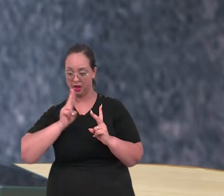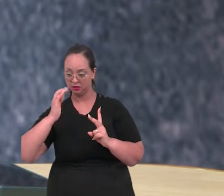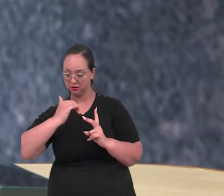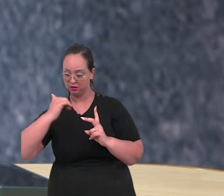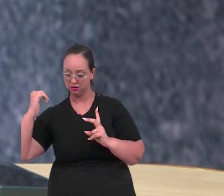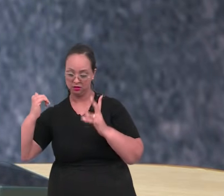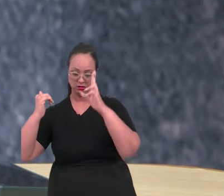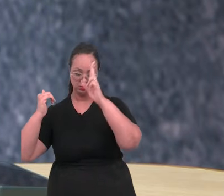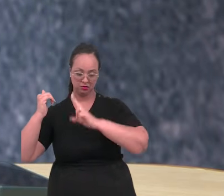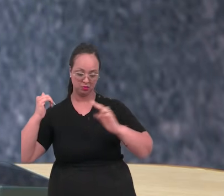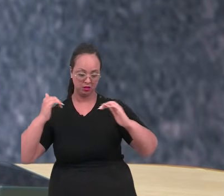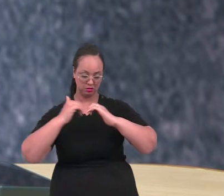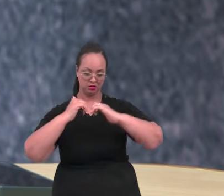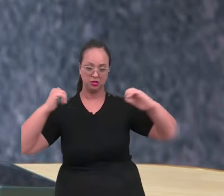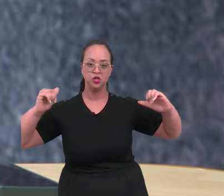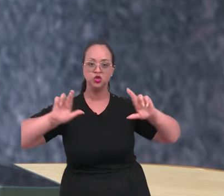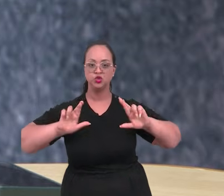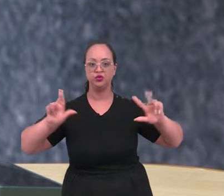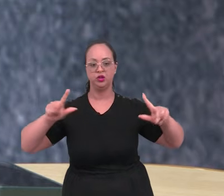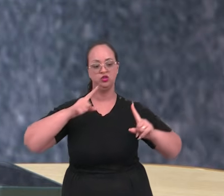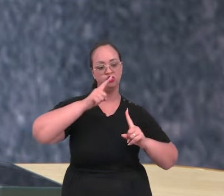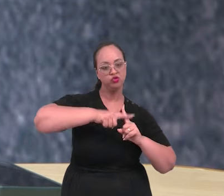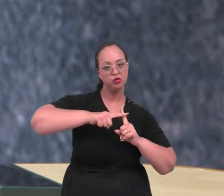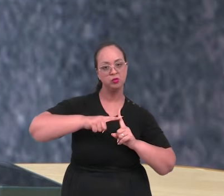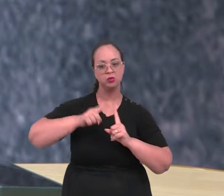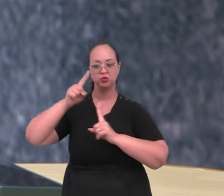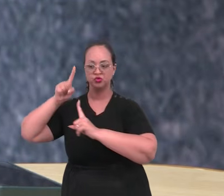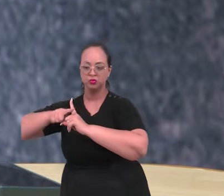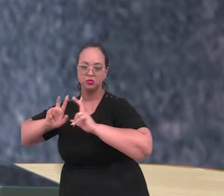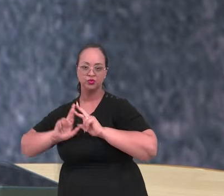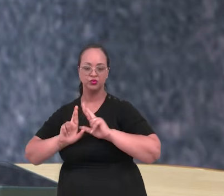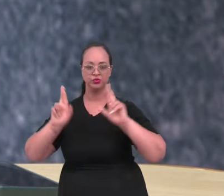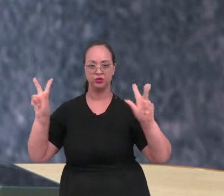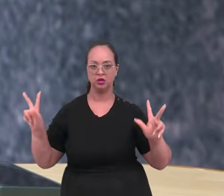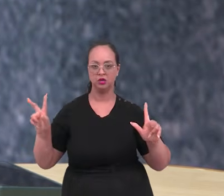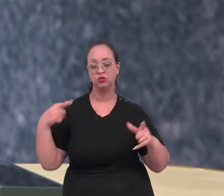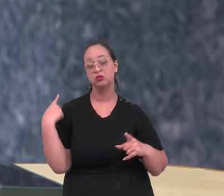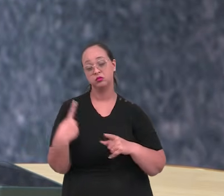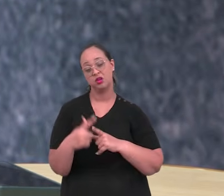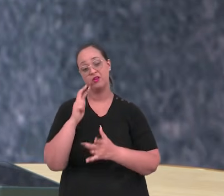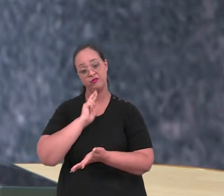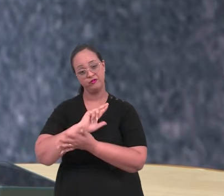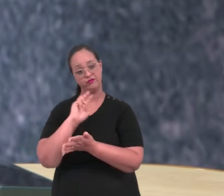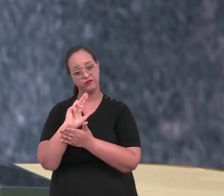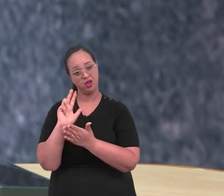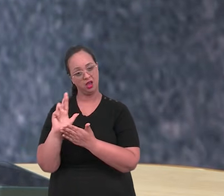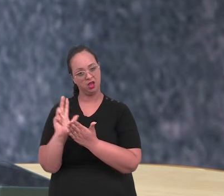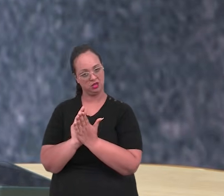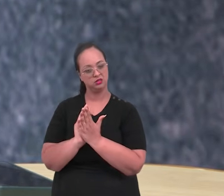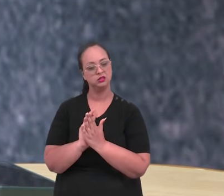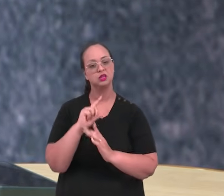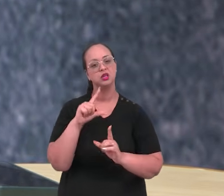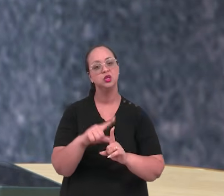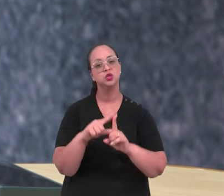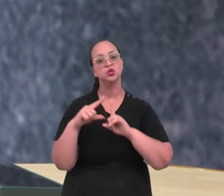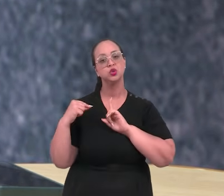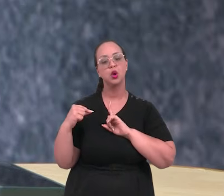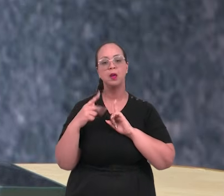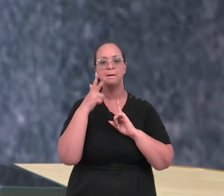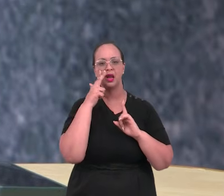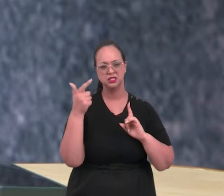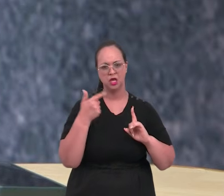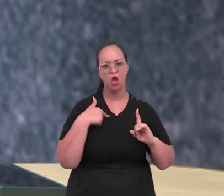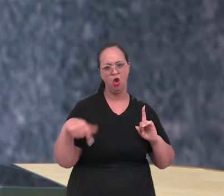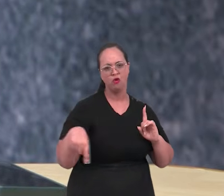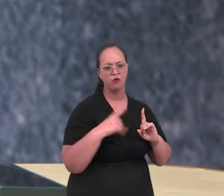incentivadas pela Igreja Católica naquele momento, porque em várias dessas ordens, os membros faziam voto de